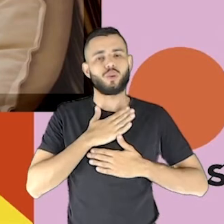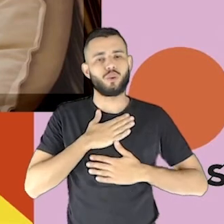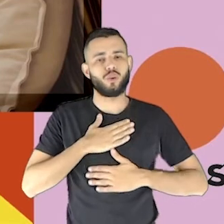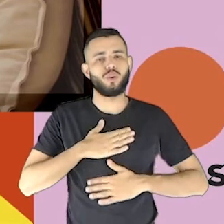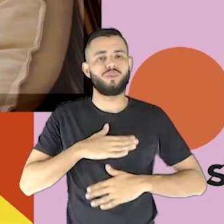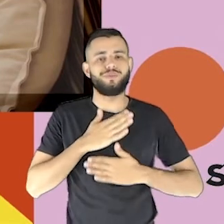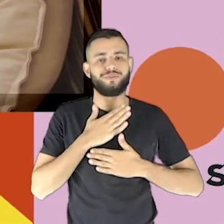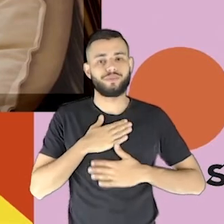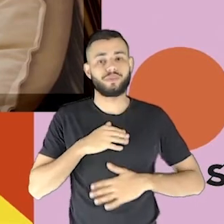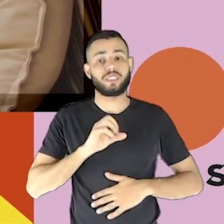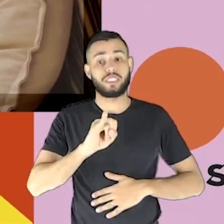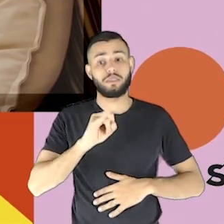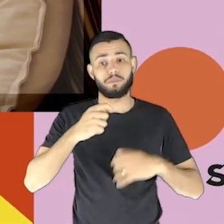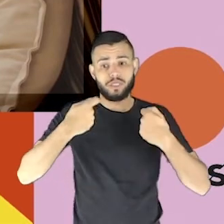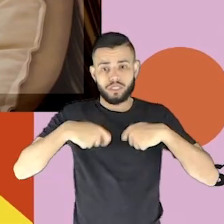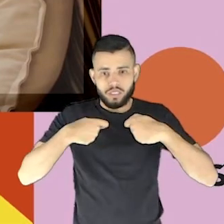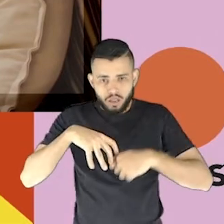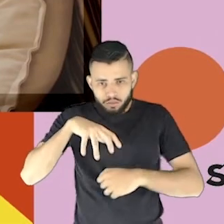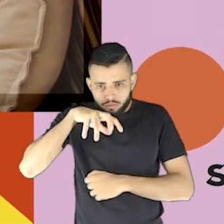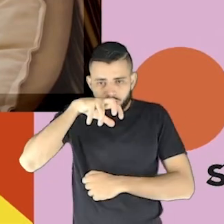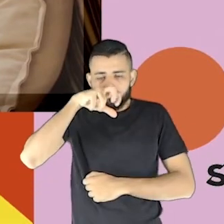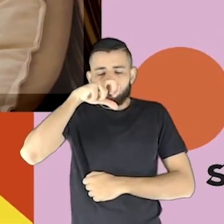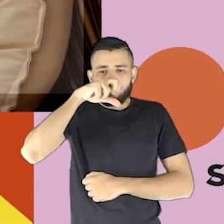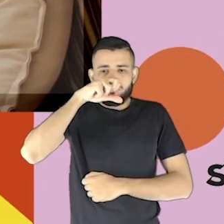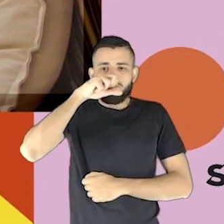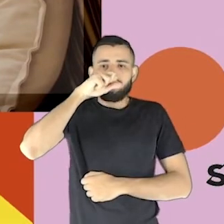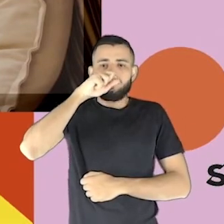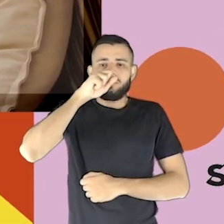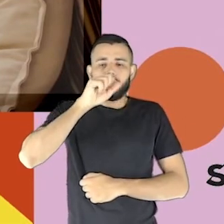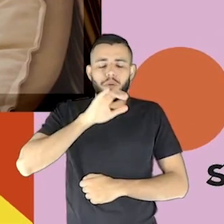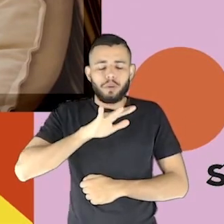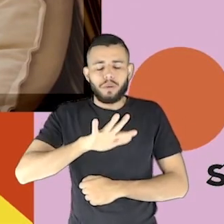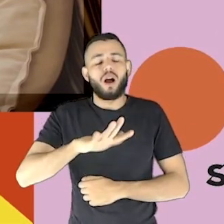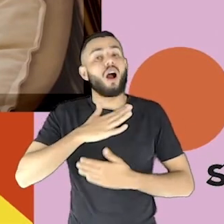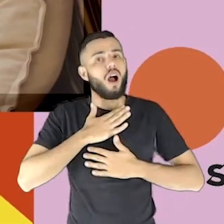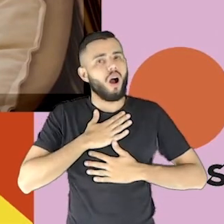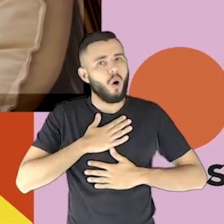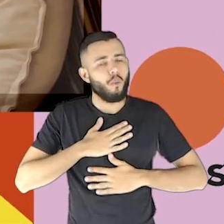Se precisar, faça alguma respiração profunda e acalma.